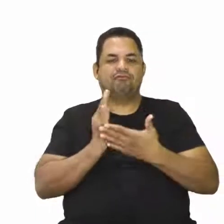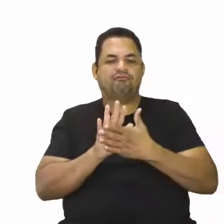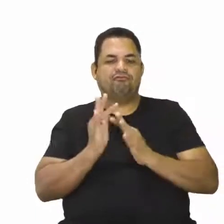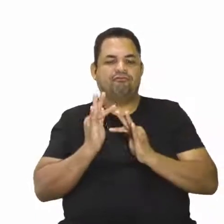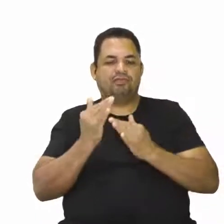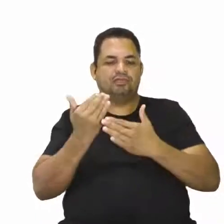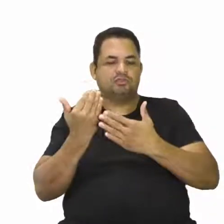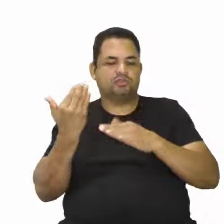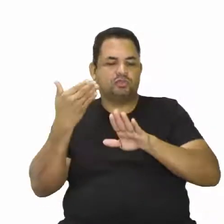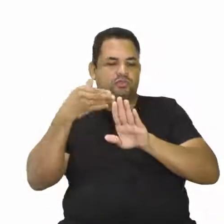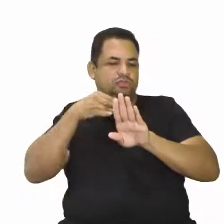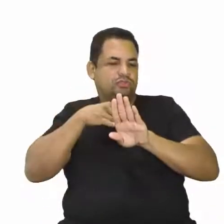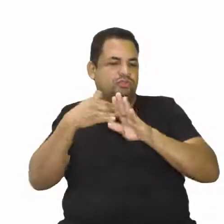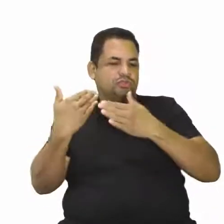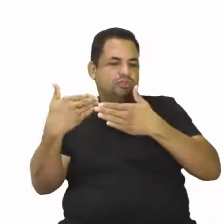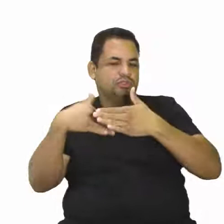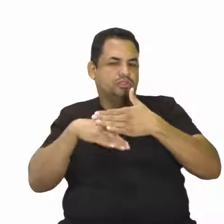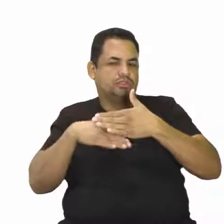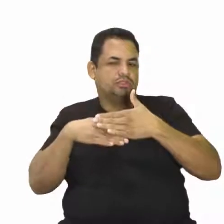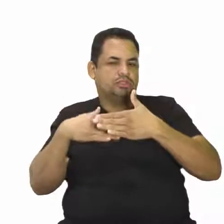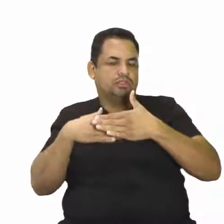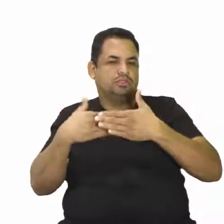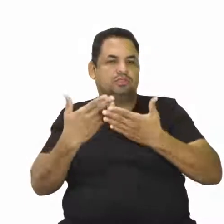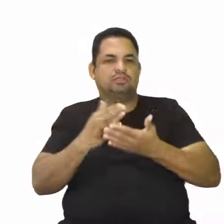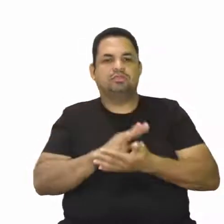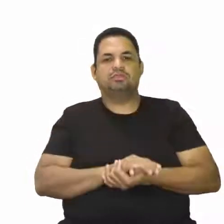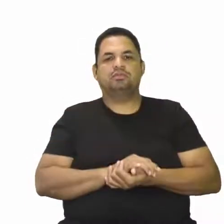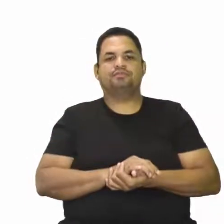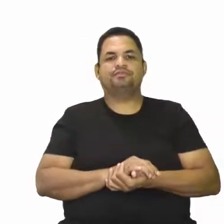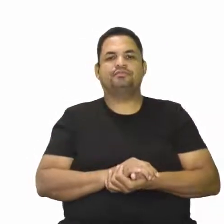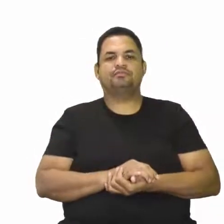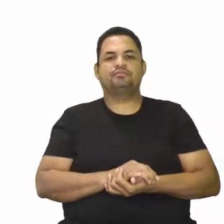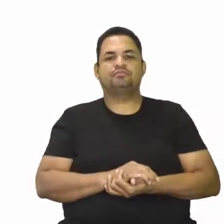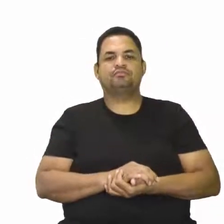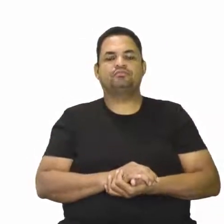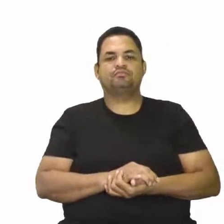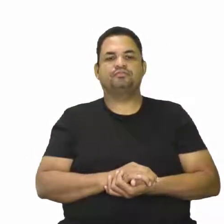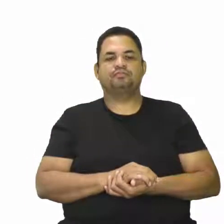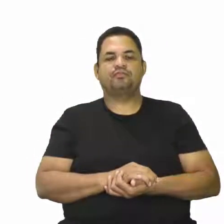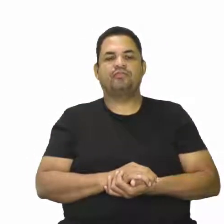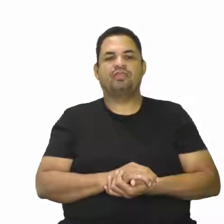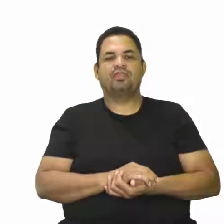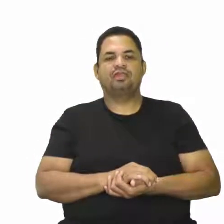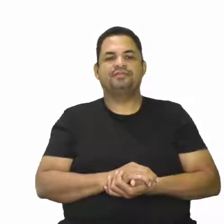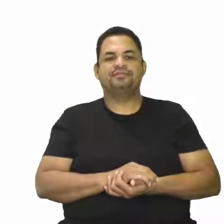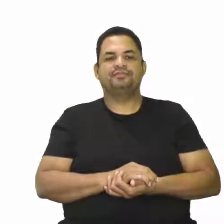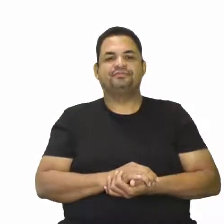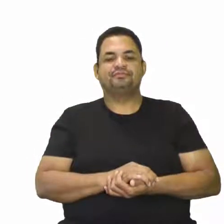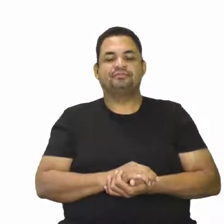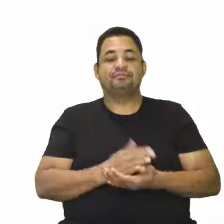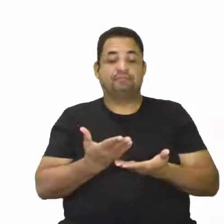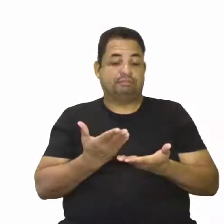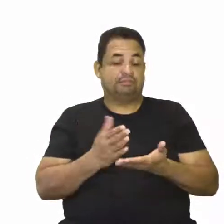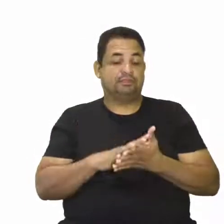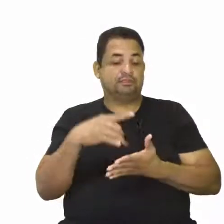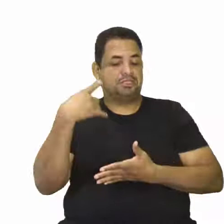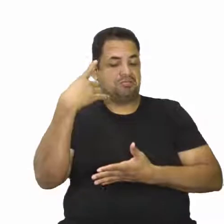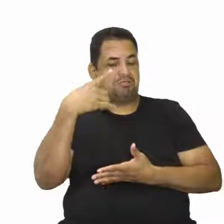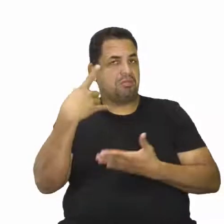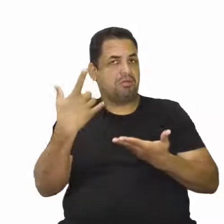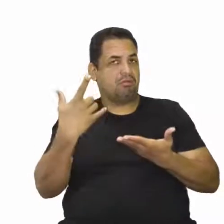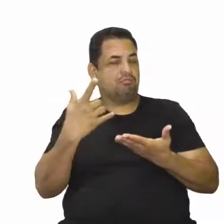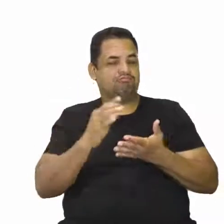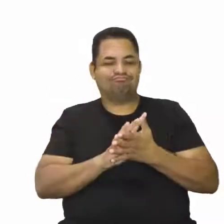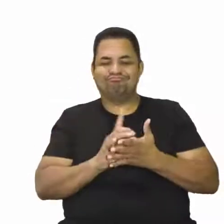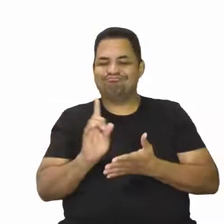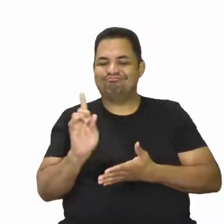fundo. Siendo espanhol, não hablo inglês. Sendo espanhol,